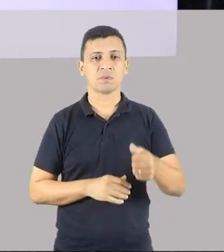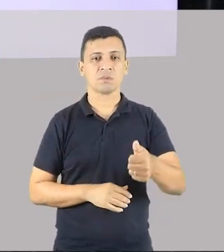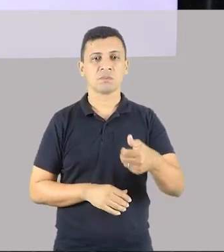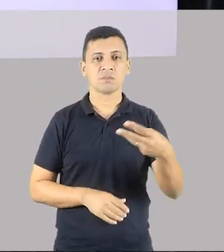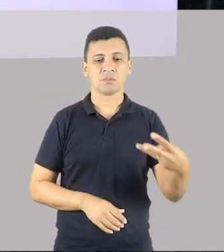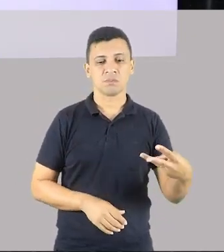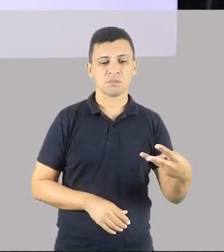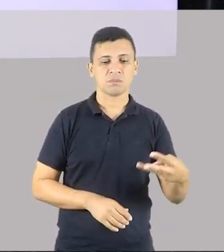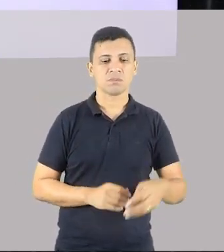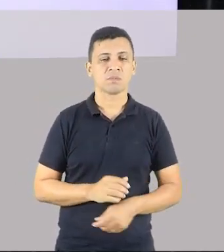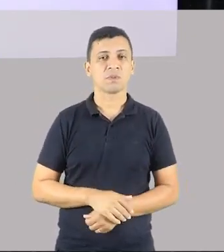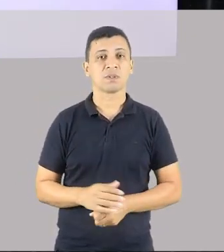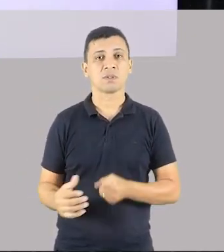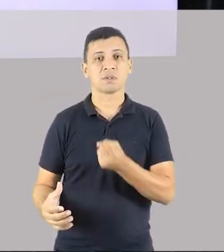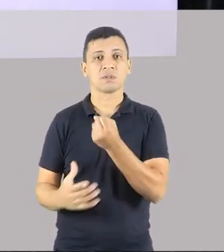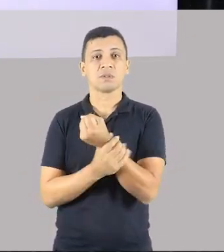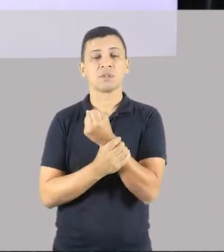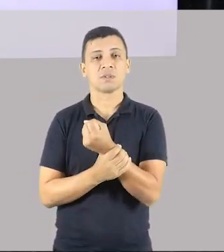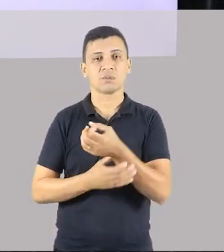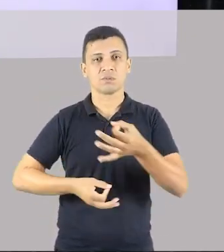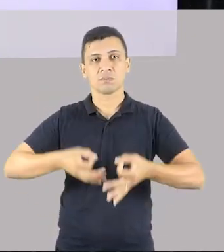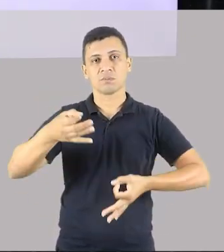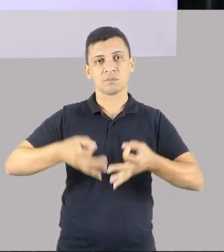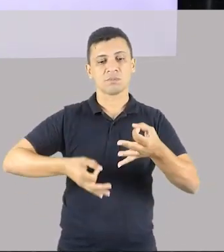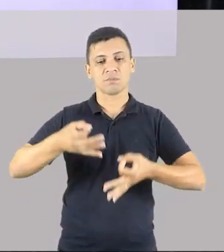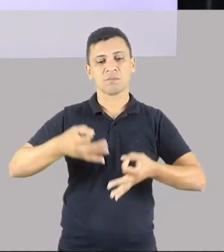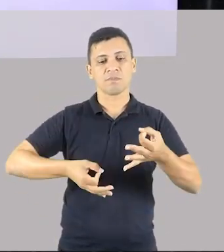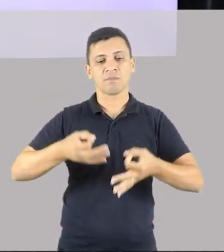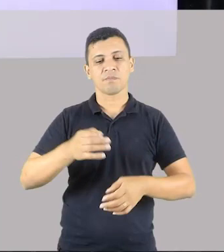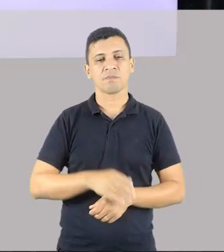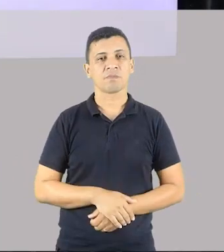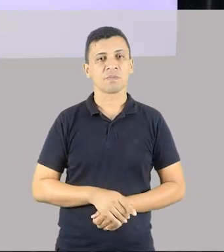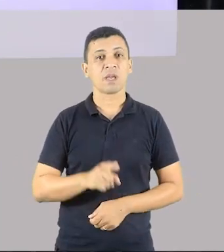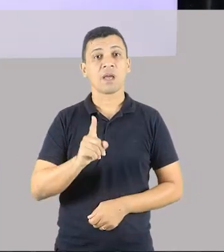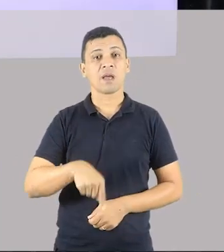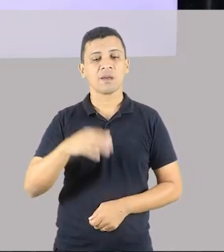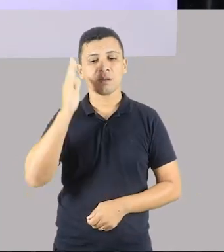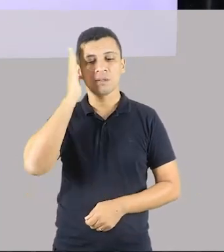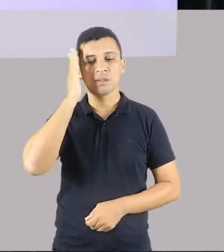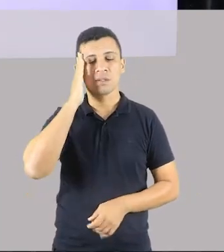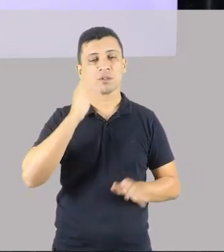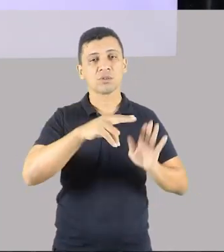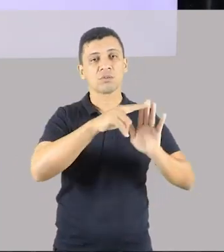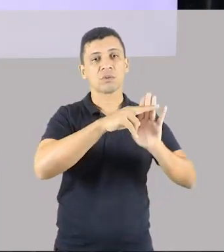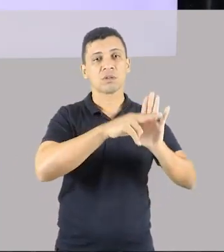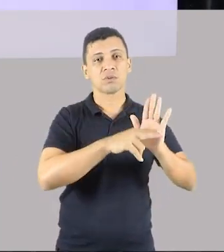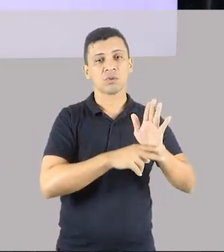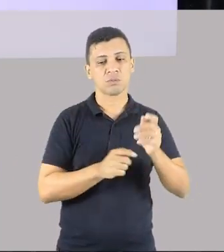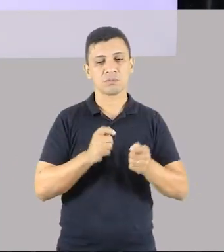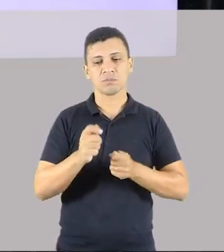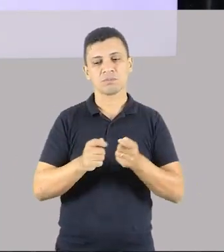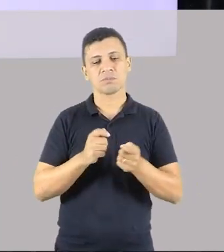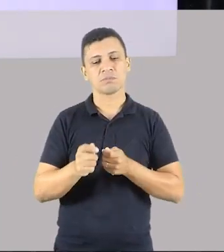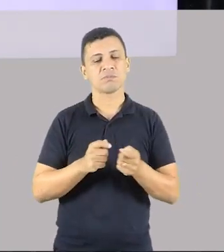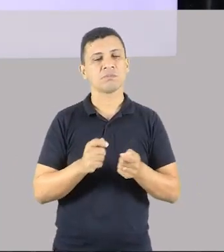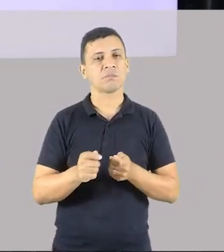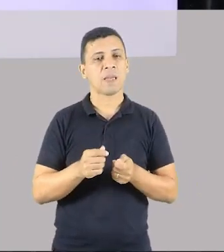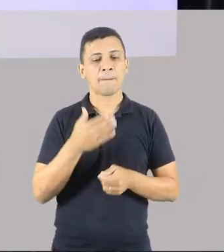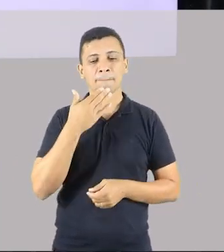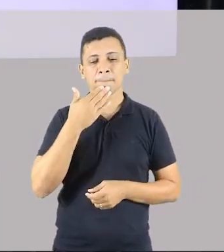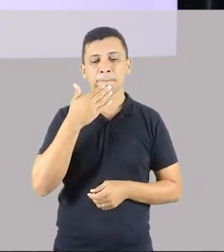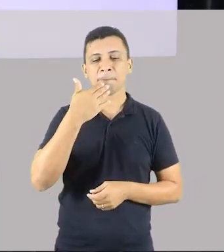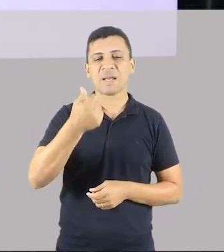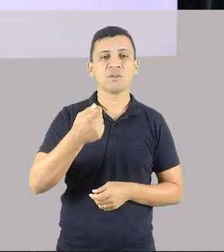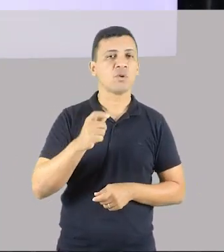13º, agora sim chega ao princípio da segurança jurídica, que é a interpretação da norma administrativa da forma